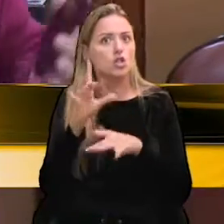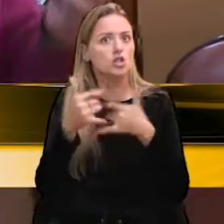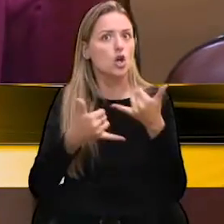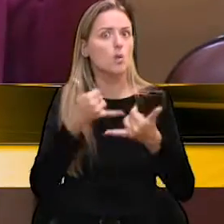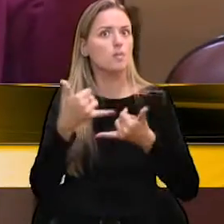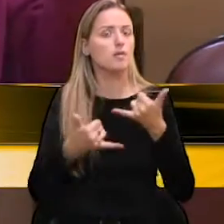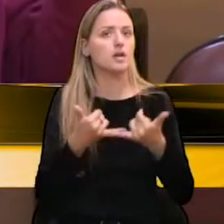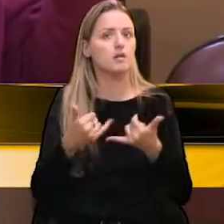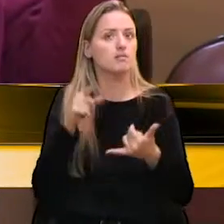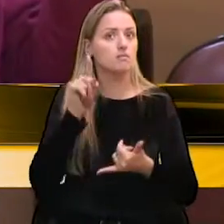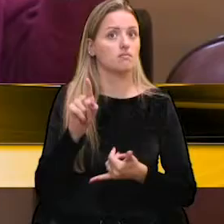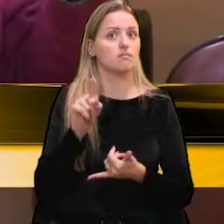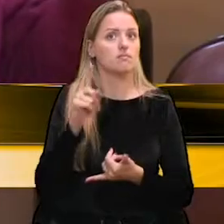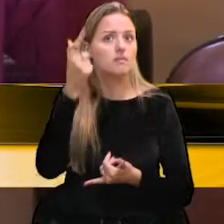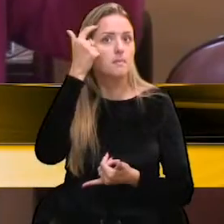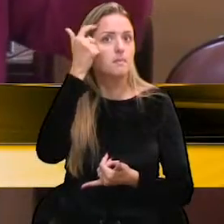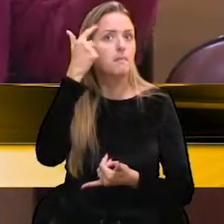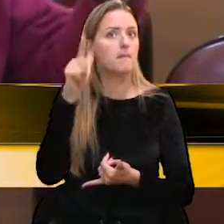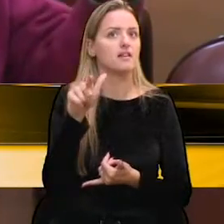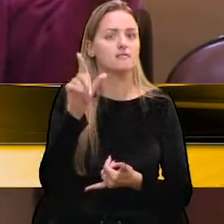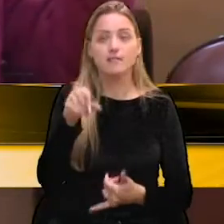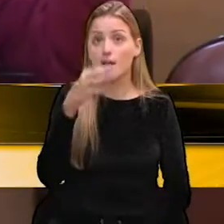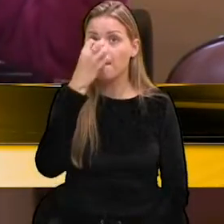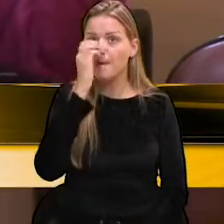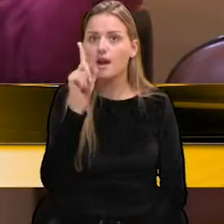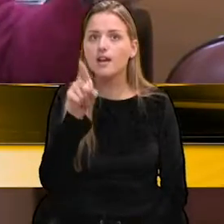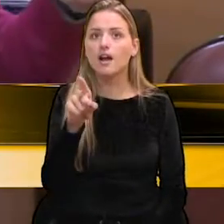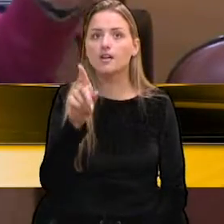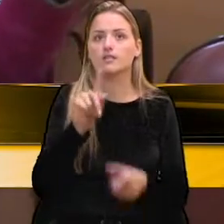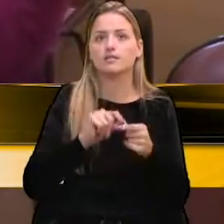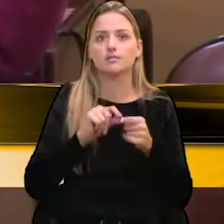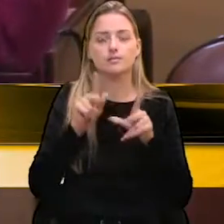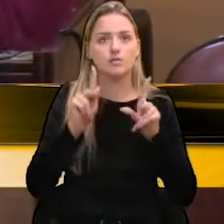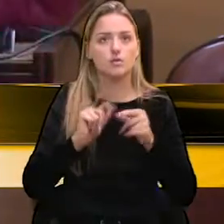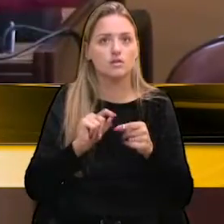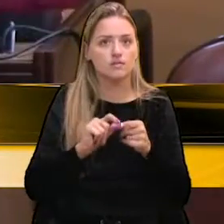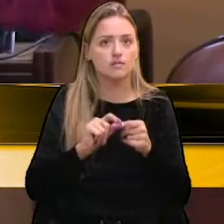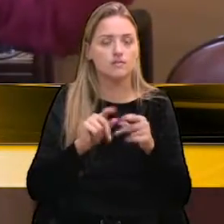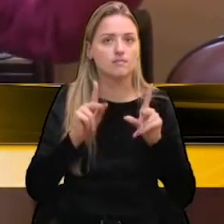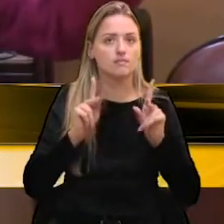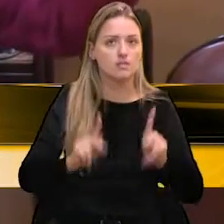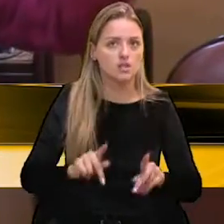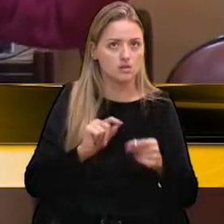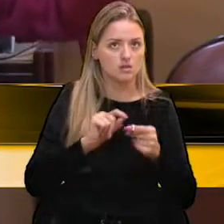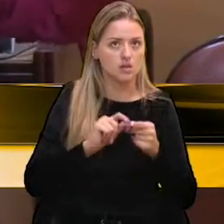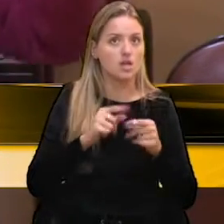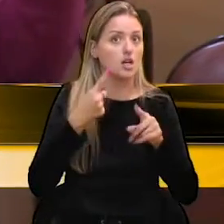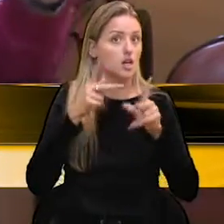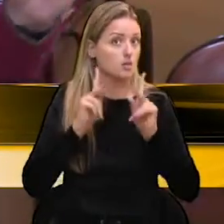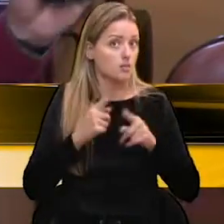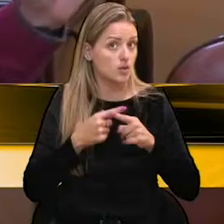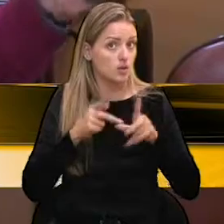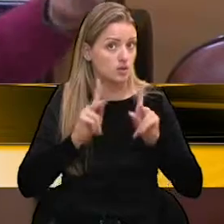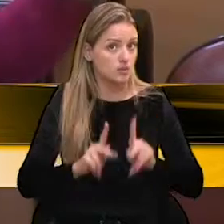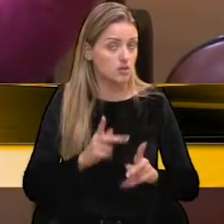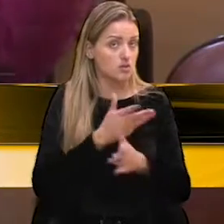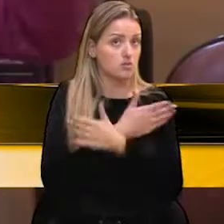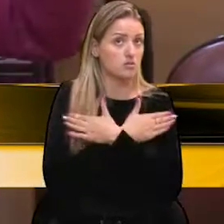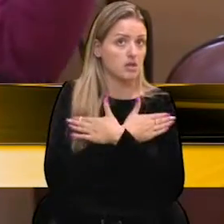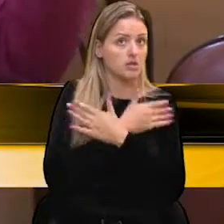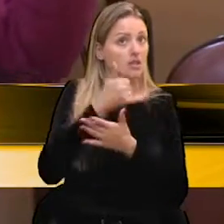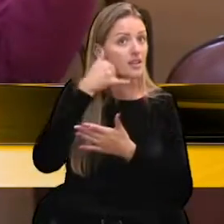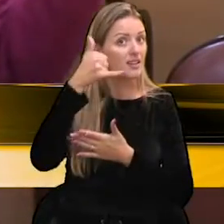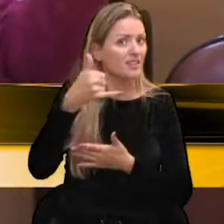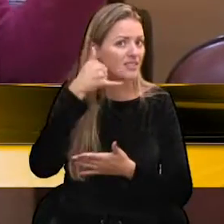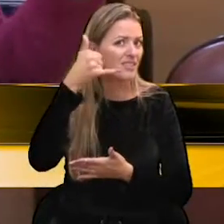brincadeira, que fique pensando que é uma palhaçada com essas pessoas que estão ali desempregadas e quem sabe ligando,